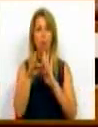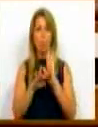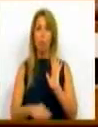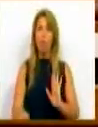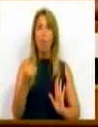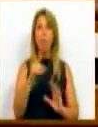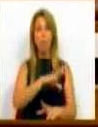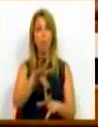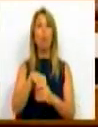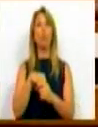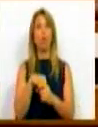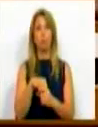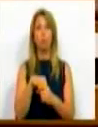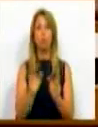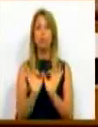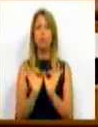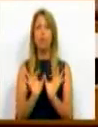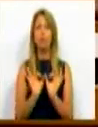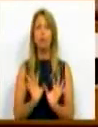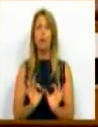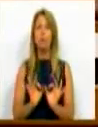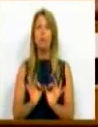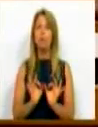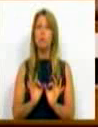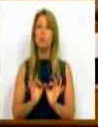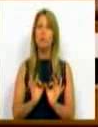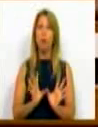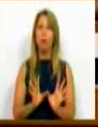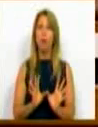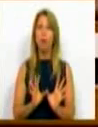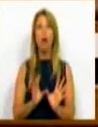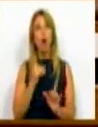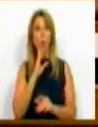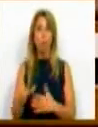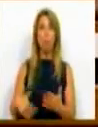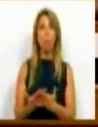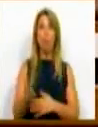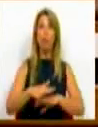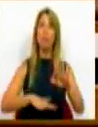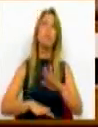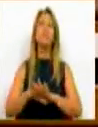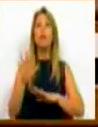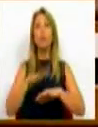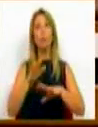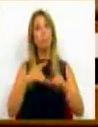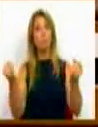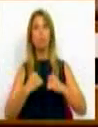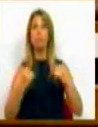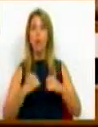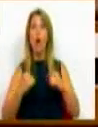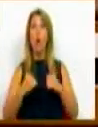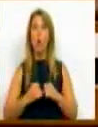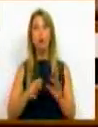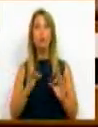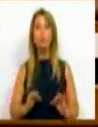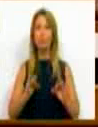e conteúdos muito semelhantes aos que se procurará fazer em consequência dos acordos que acabou